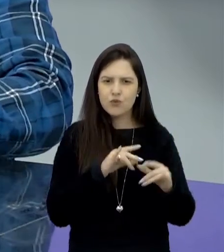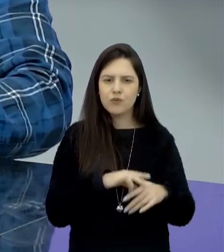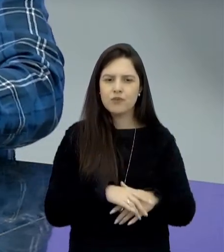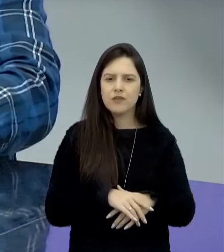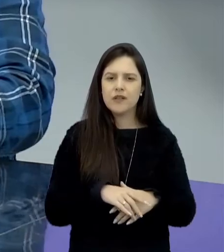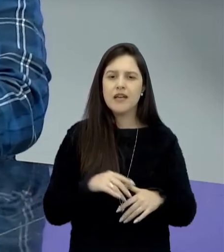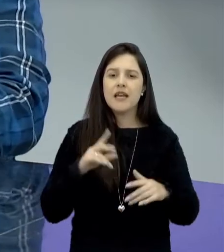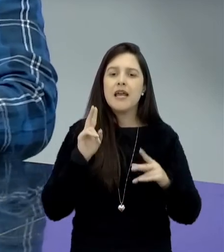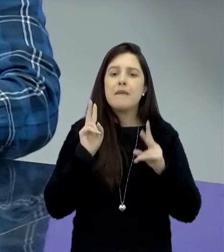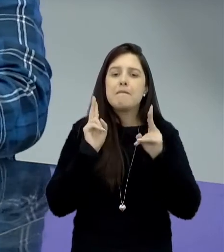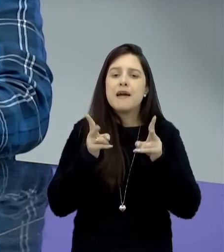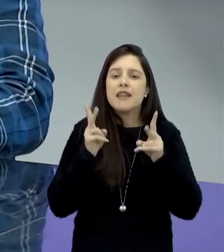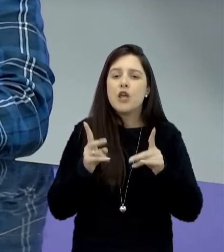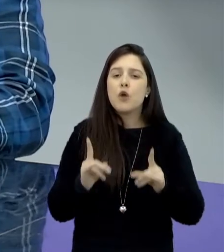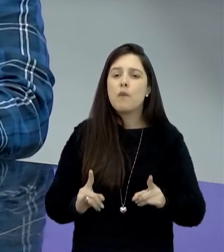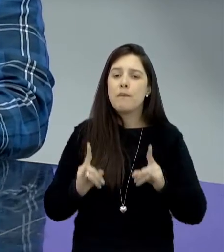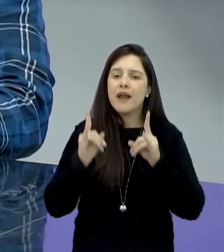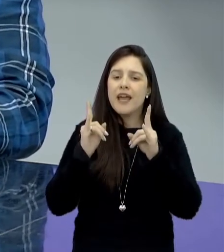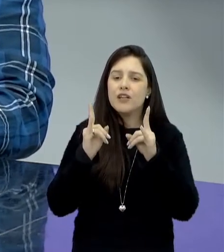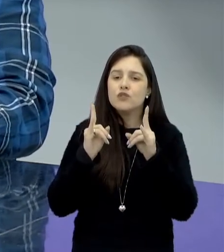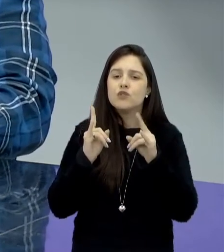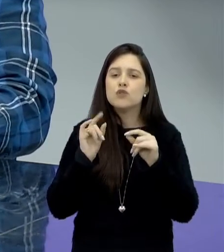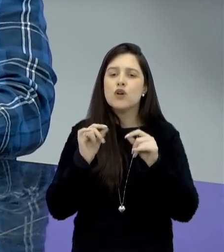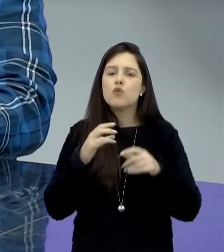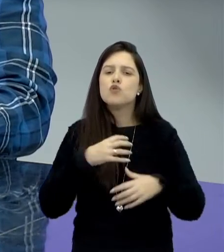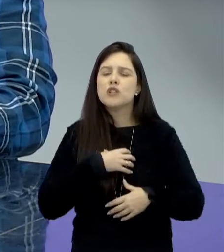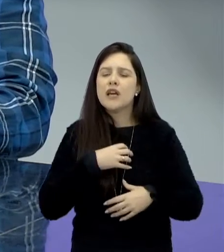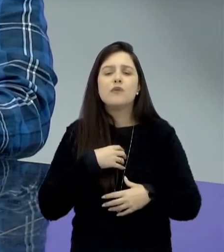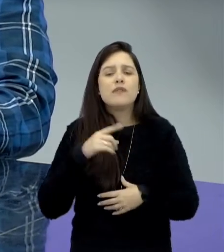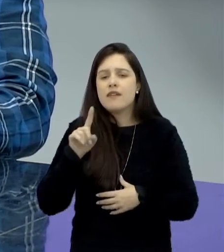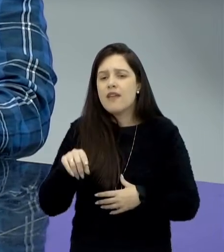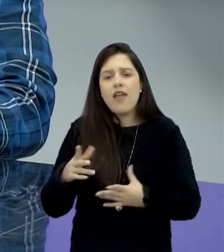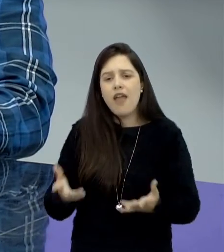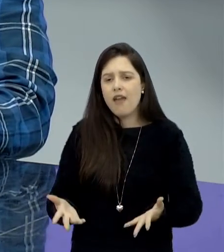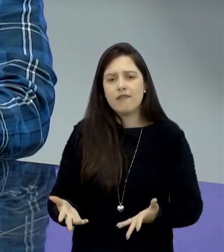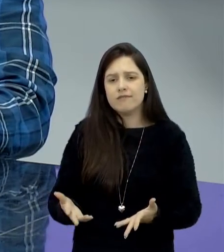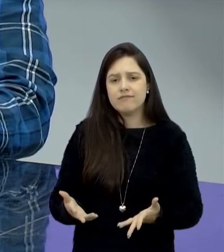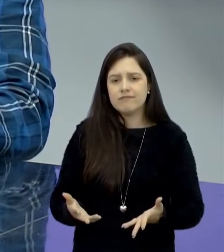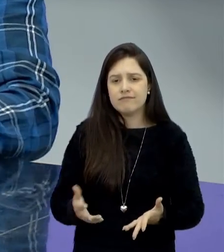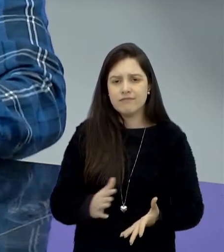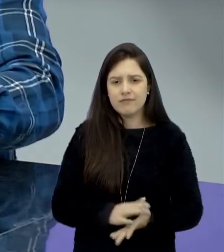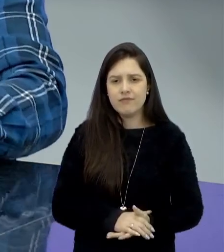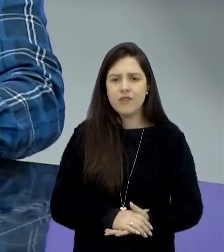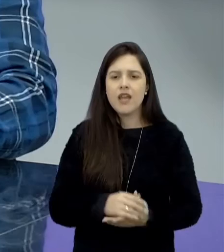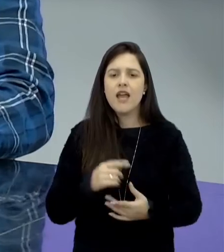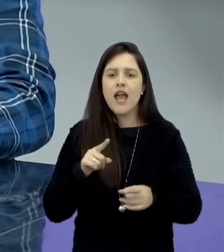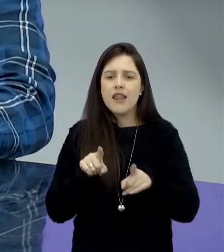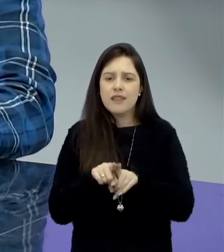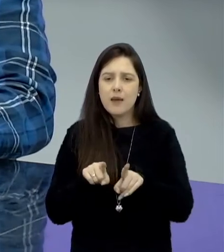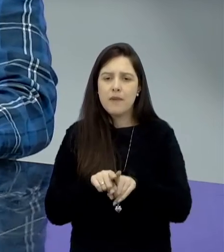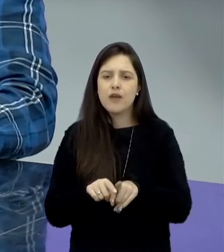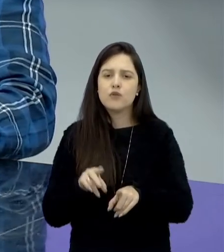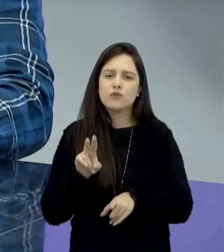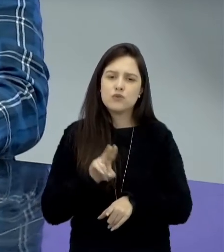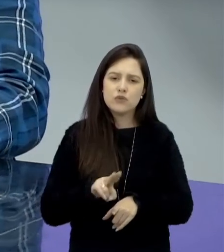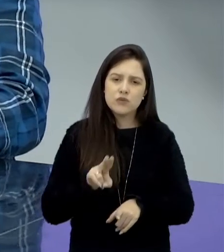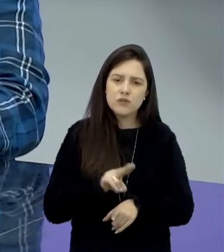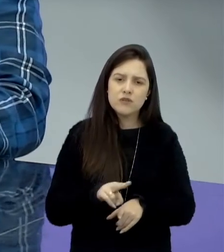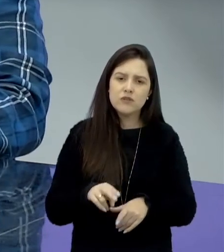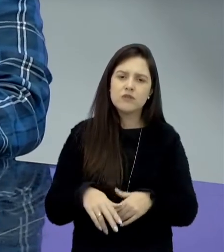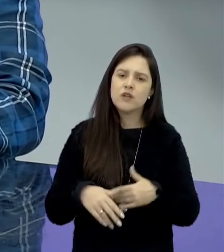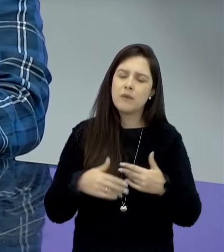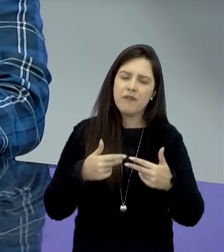eles mantêm o prédio, né, o prédio do jeito que ele é e usam ele para promover